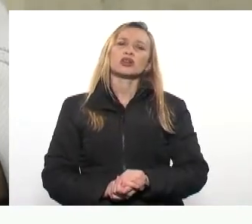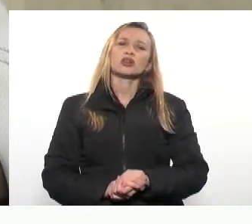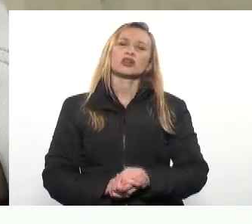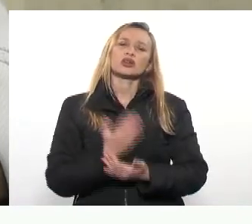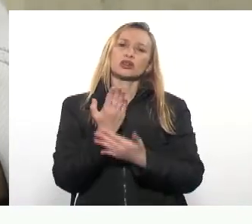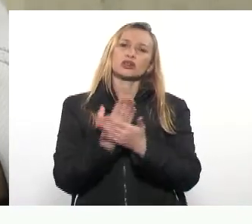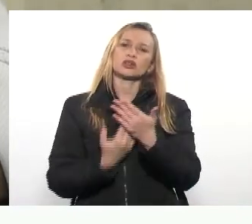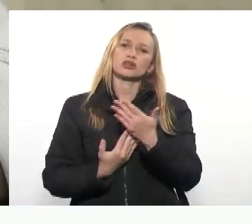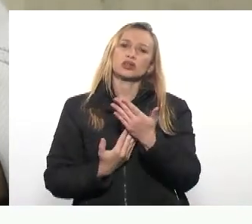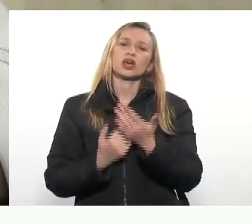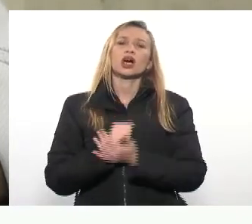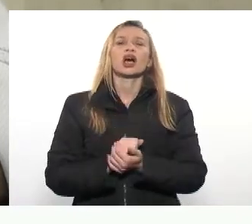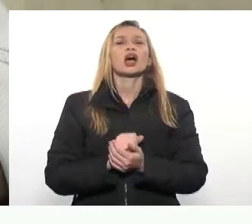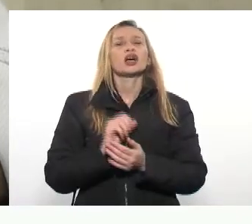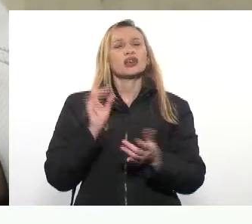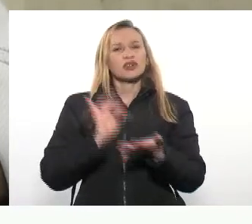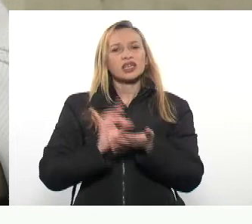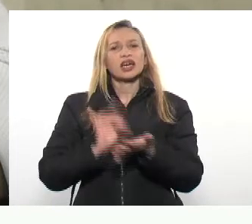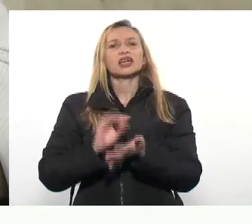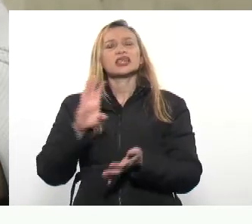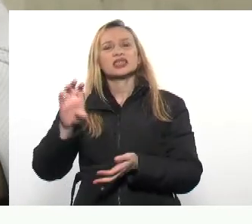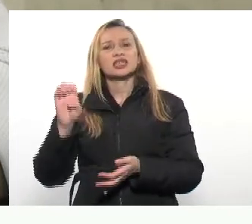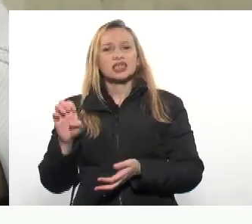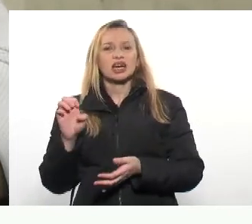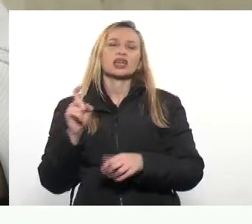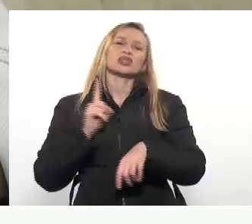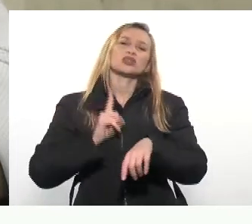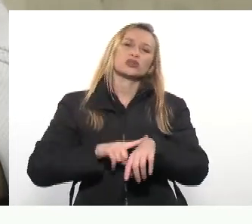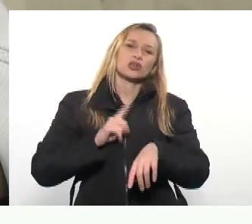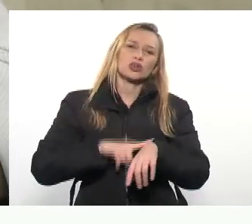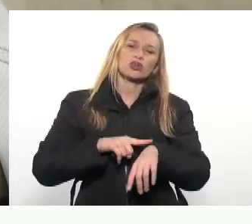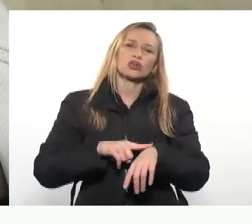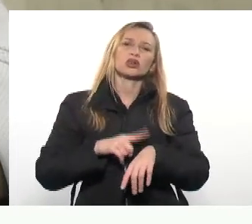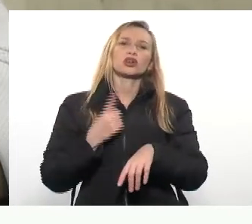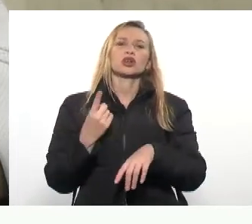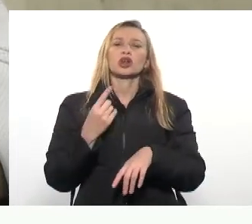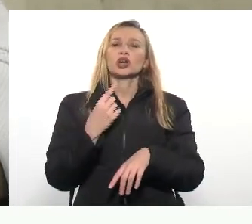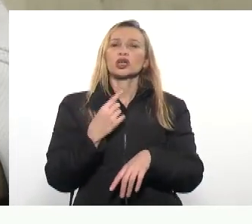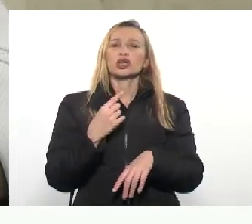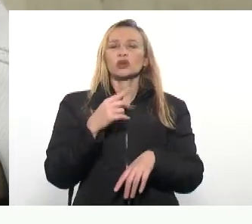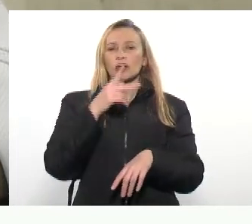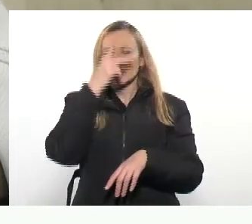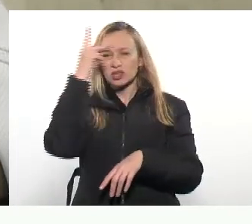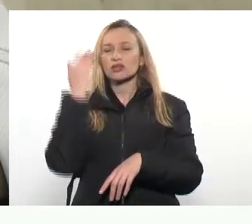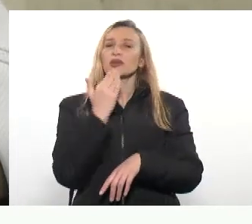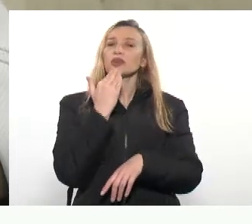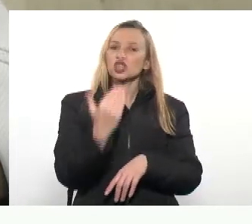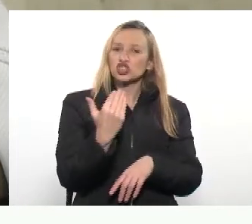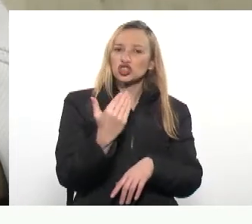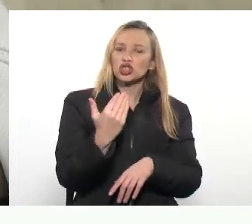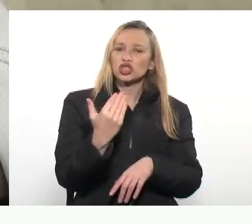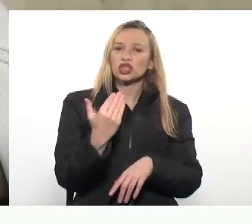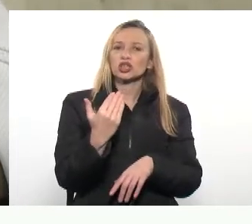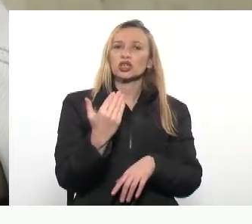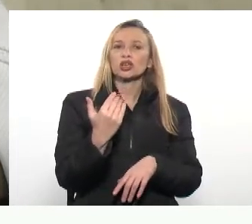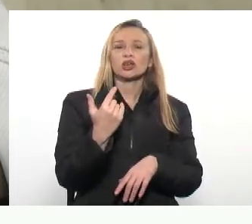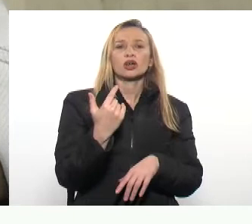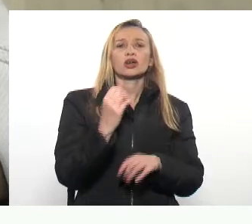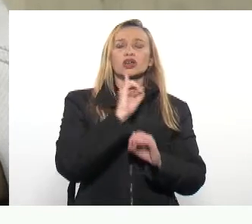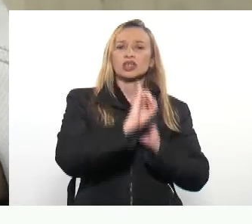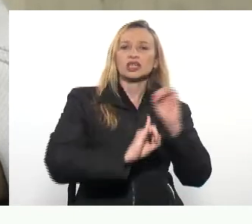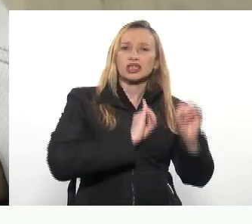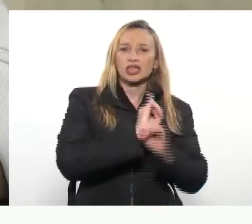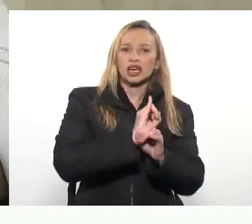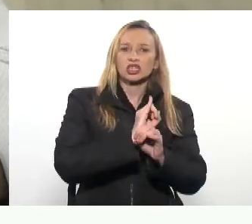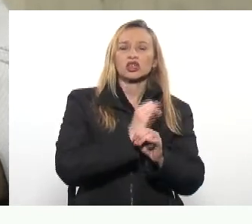verdade, é porque a SEDAI, na hora que o cliente vai tentar buscar sua fatura na internet, a